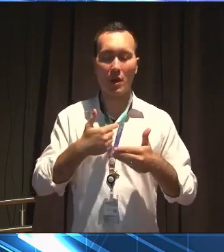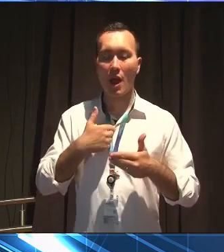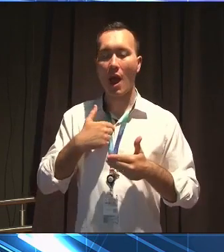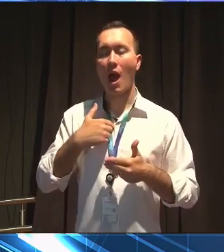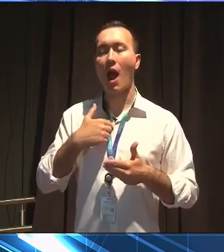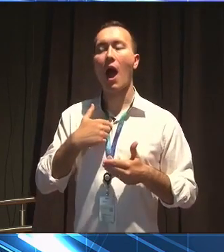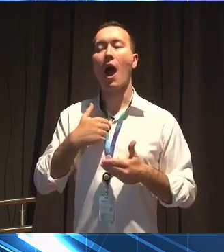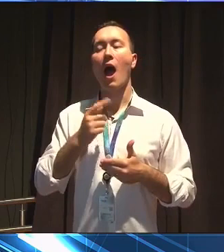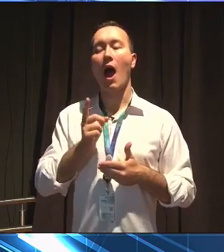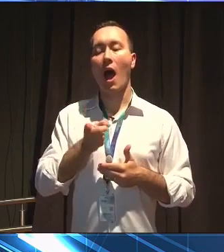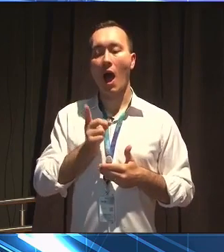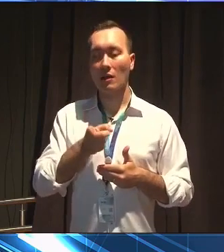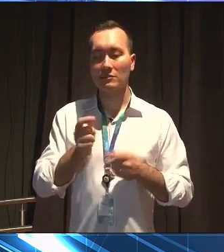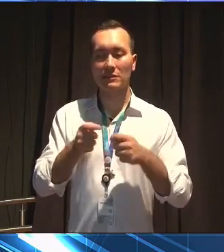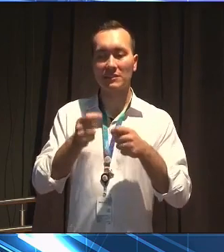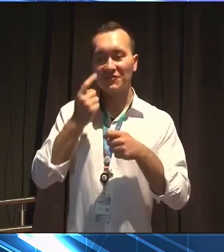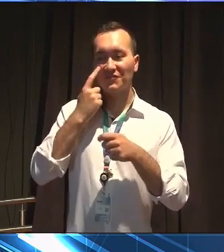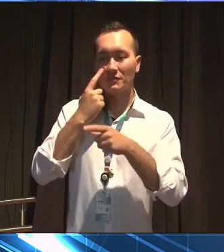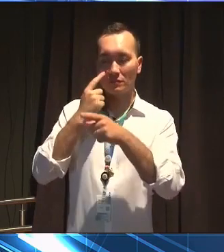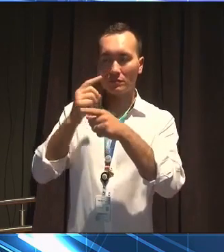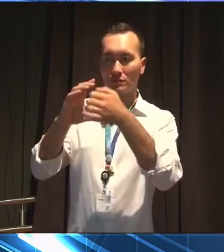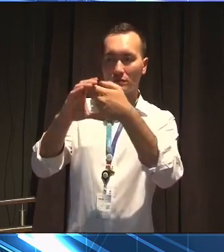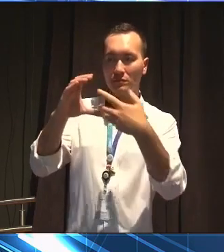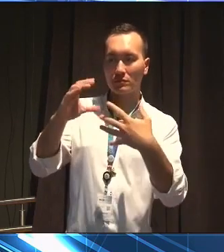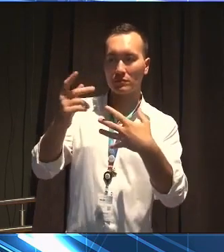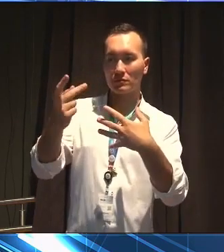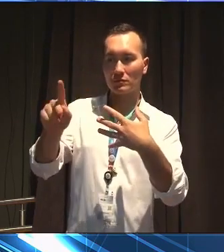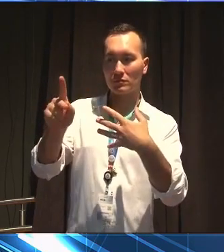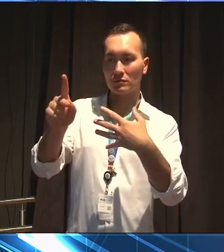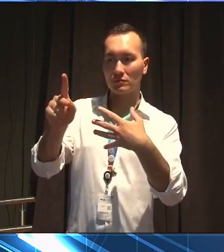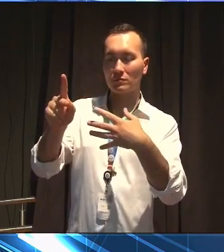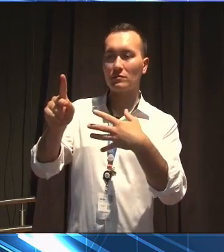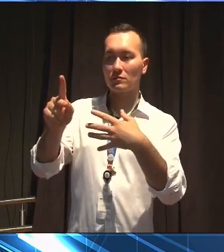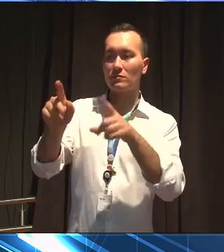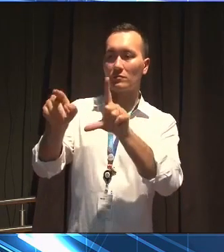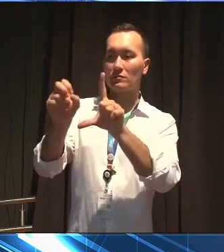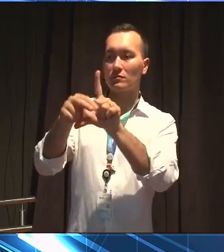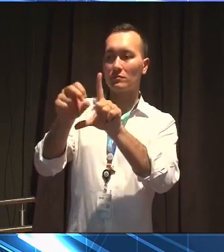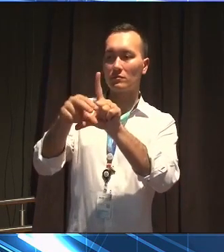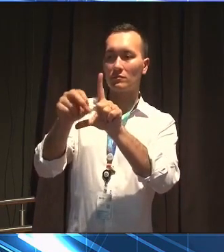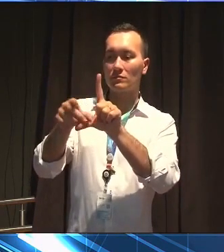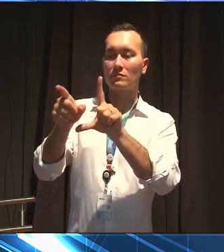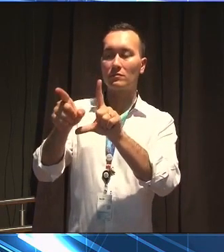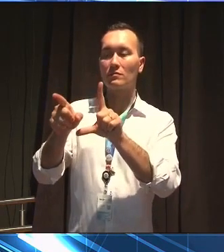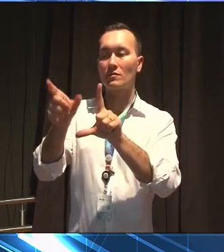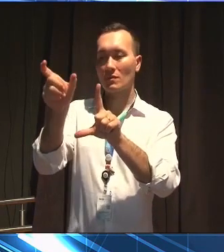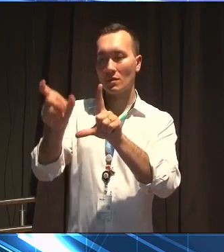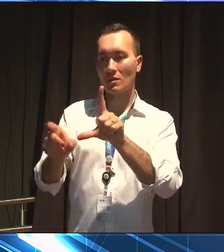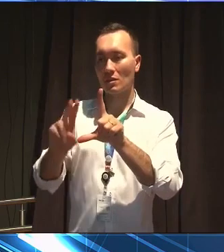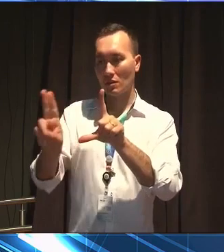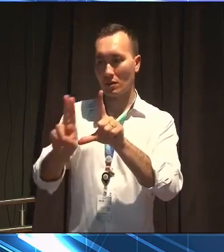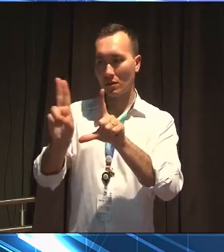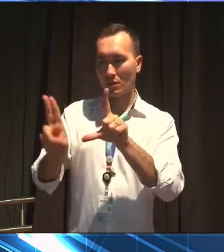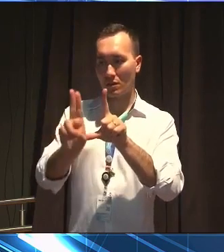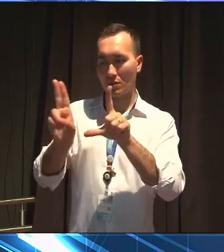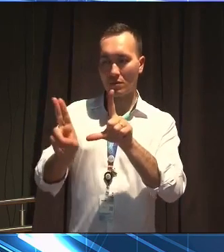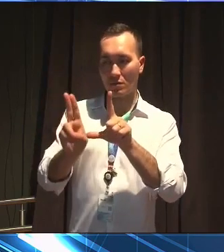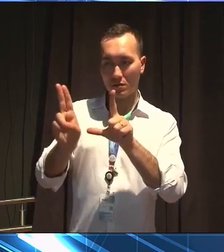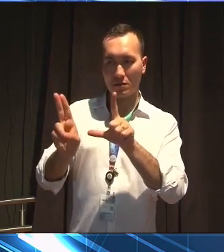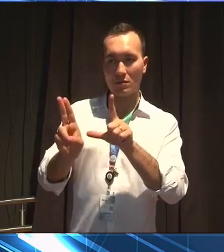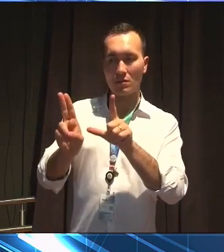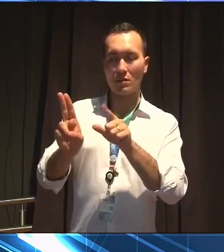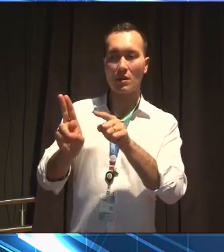as características dele. Um exemplo básico: quando a gente abre o Netflix, ele sabe a nossa data de nascimento.